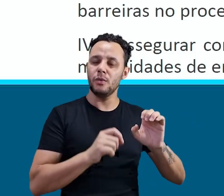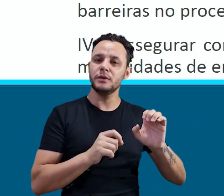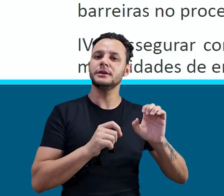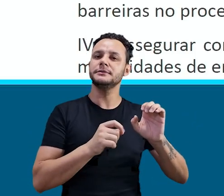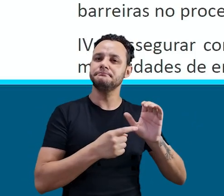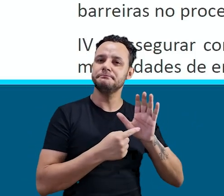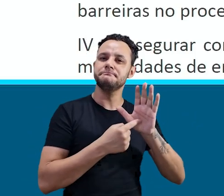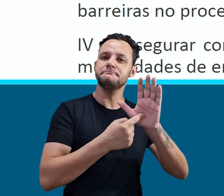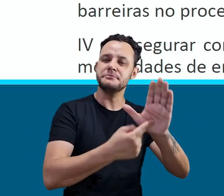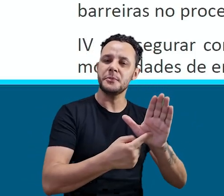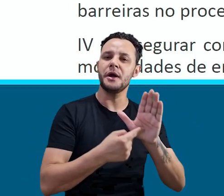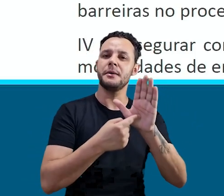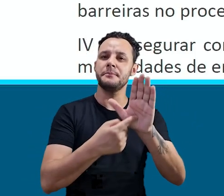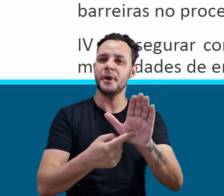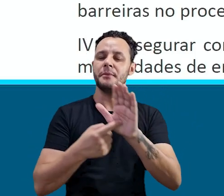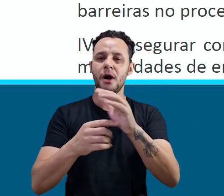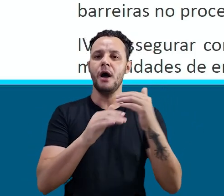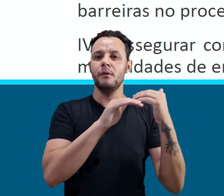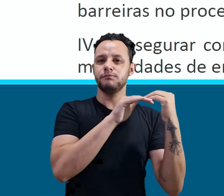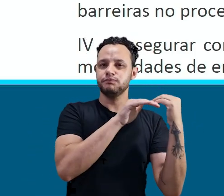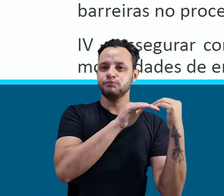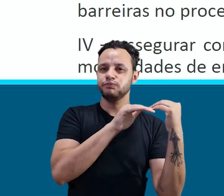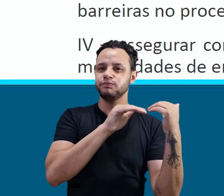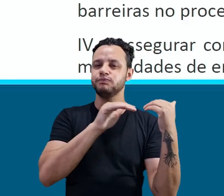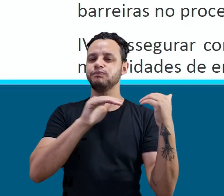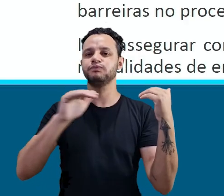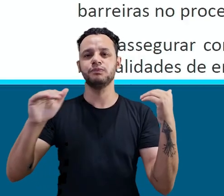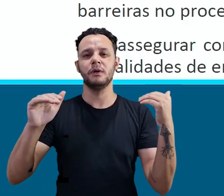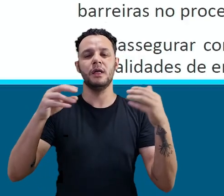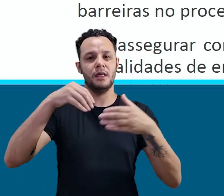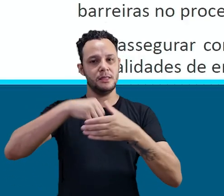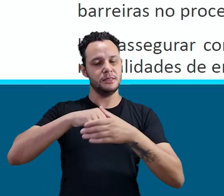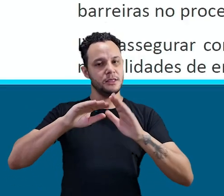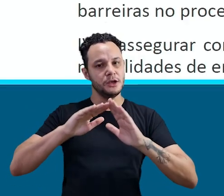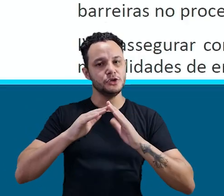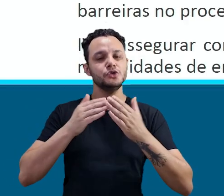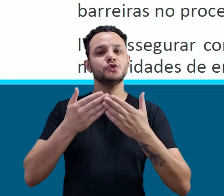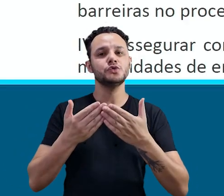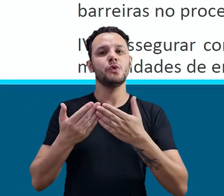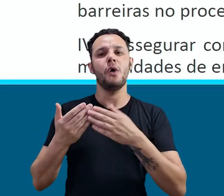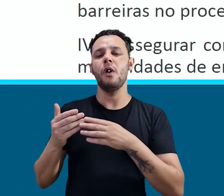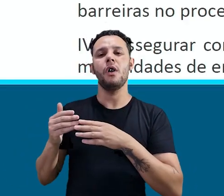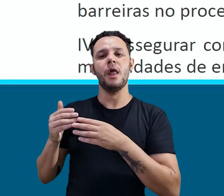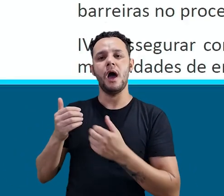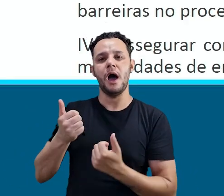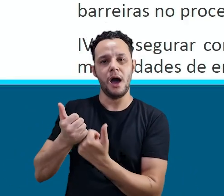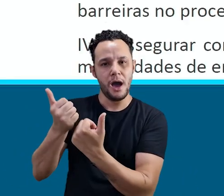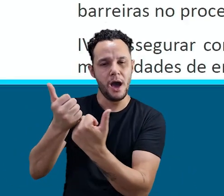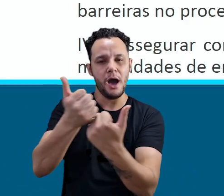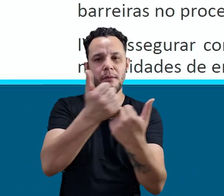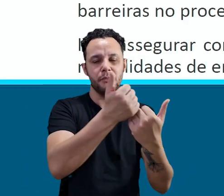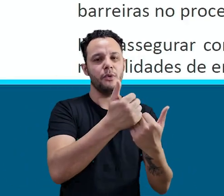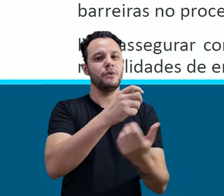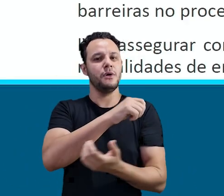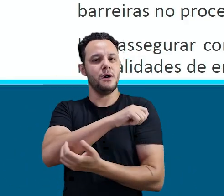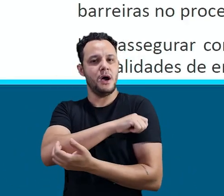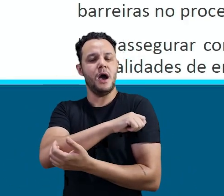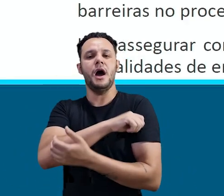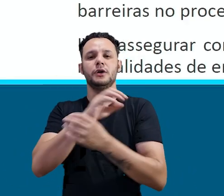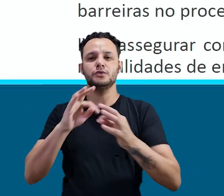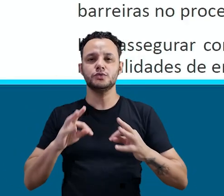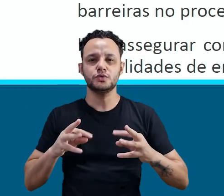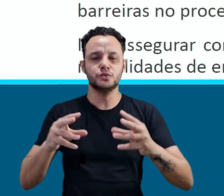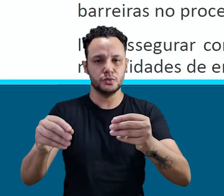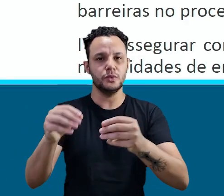que vai permitir que a gente tenha uma conduta comum no ambiente escolar para que todos os estudantes possam,